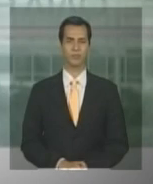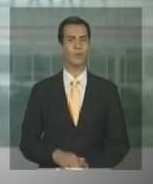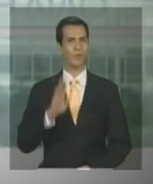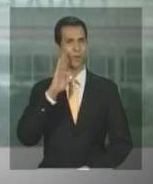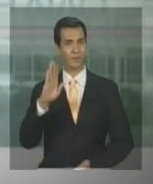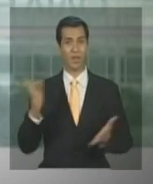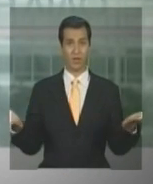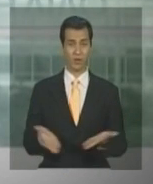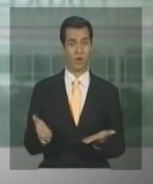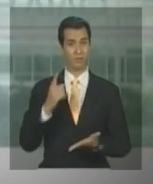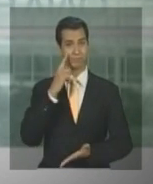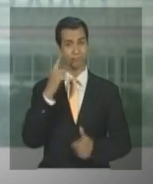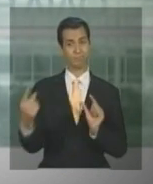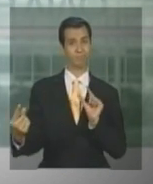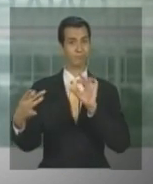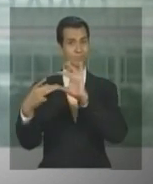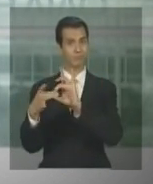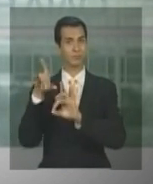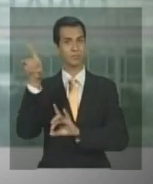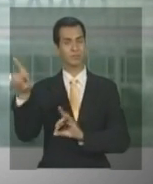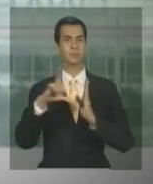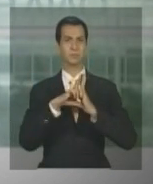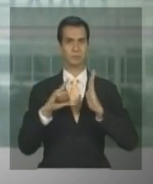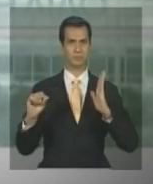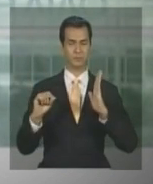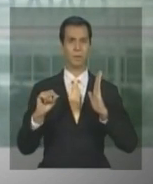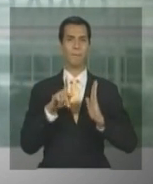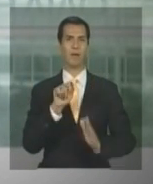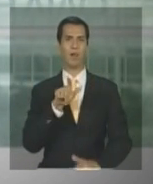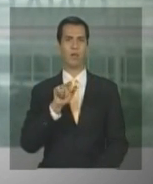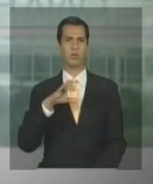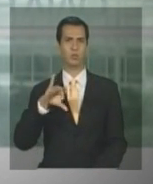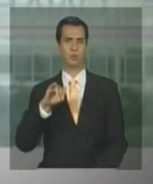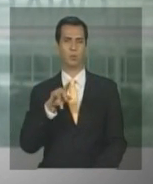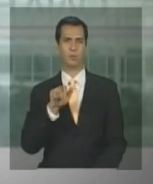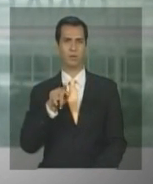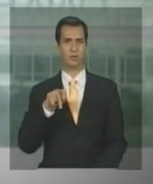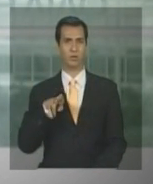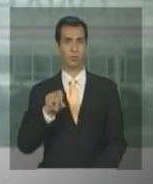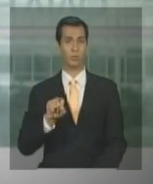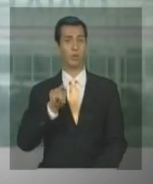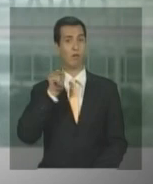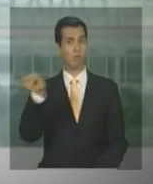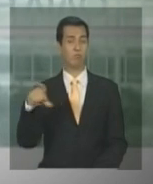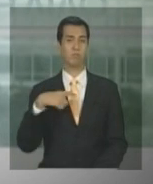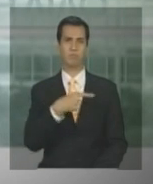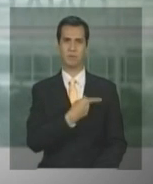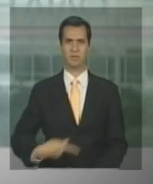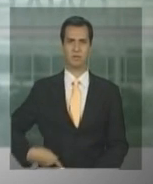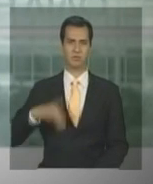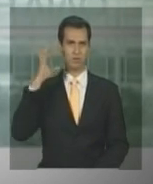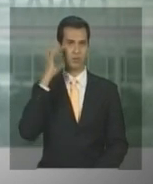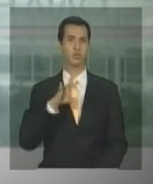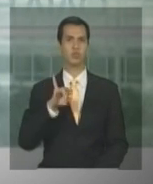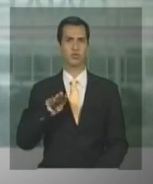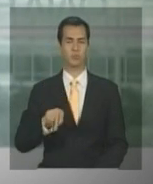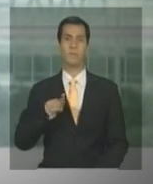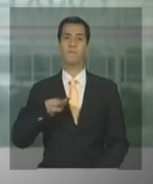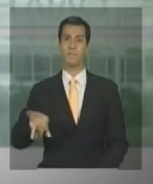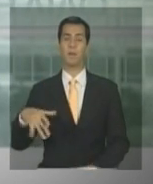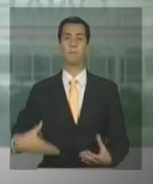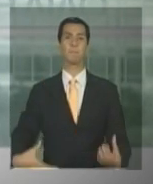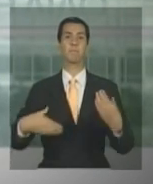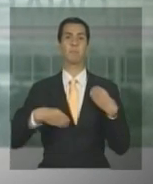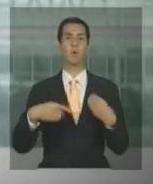Olá, vamos ao vivo ao Palácio do Planalto, onde a presidenta Dilma Rousseff dá posse, agora à tarde, a Agnaldo Ribeiro como ministro das